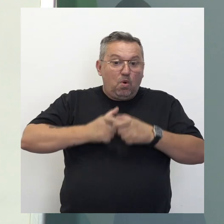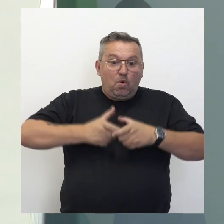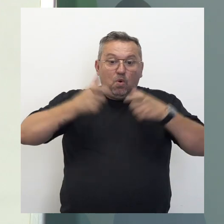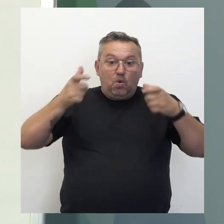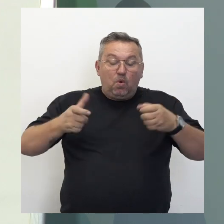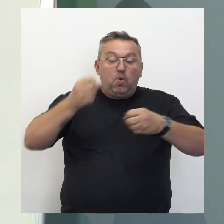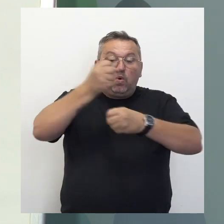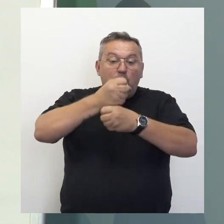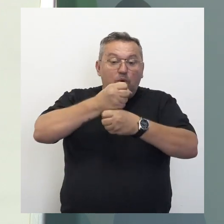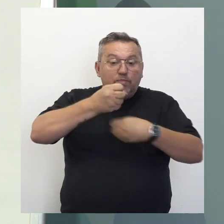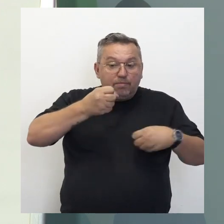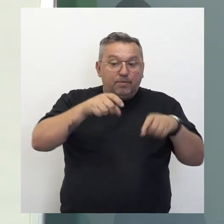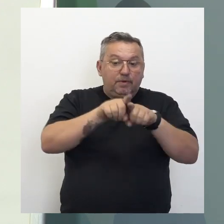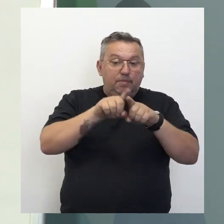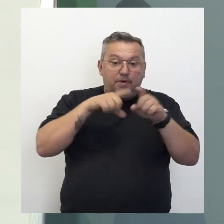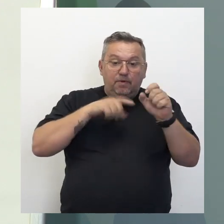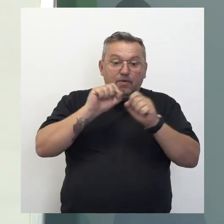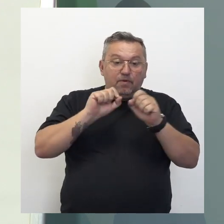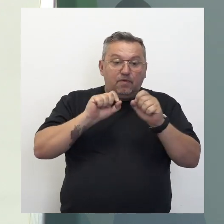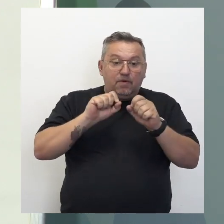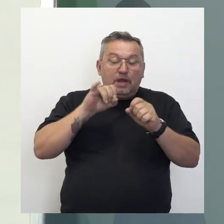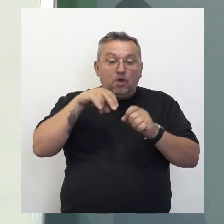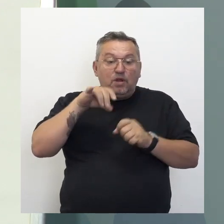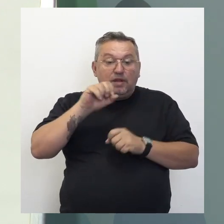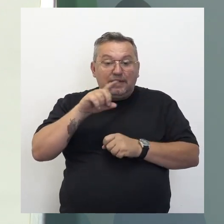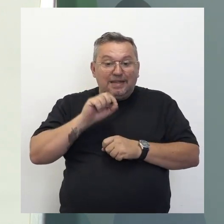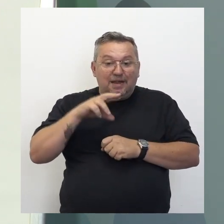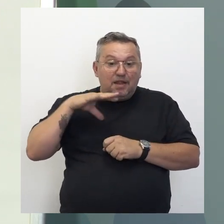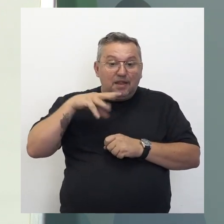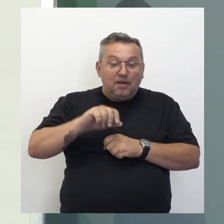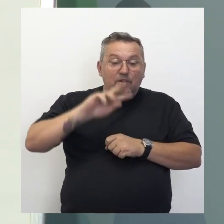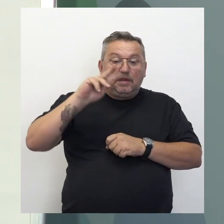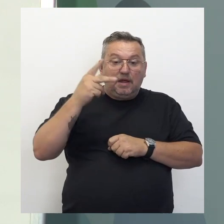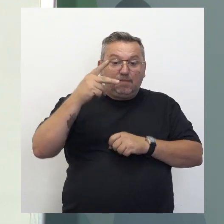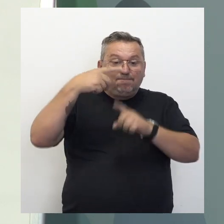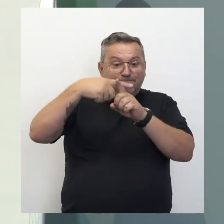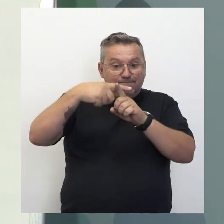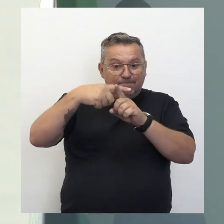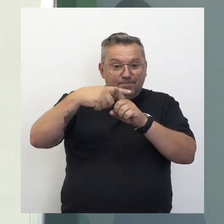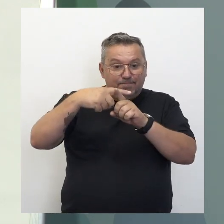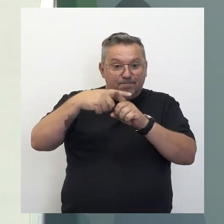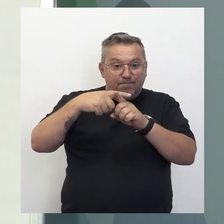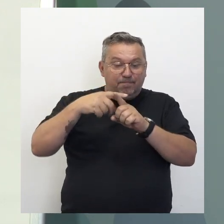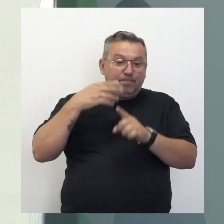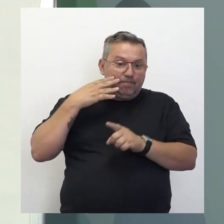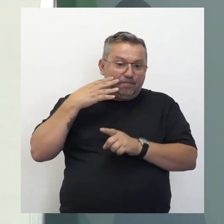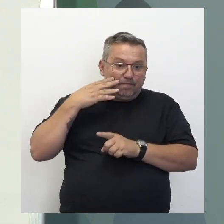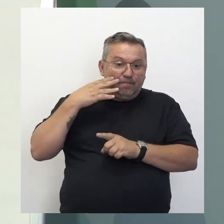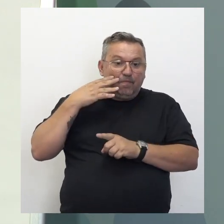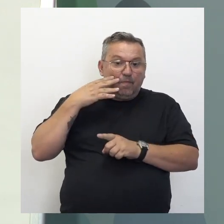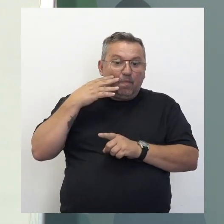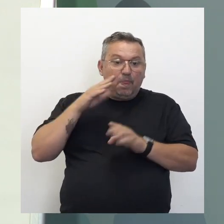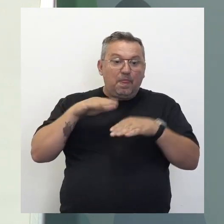reagente. Ou quer dizer, eu não vou ionizar tanto esse ácido. Vou ter uma quantidade muito pequena desse ácido.